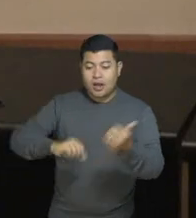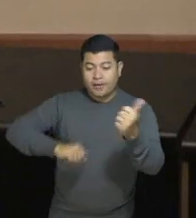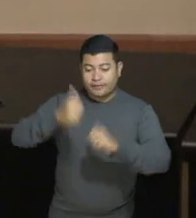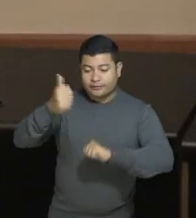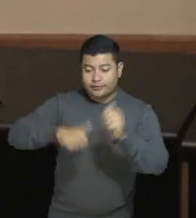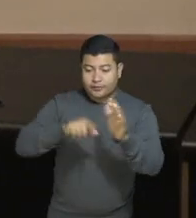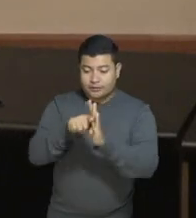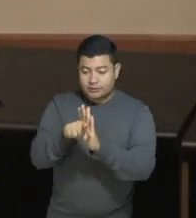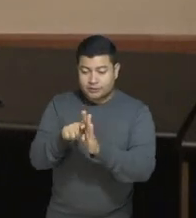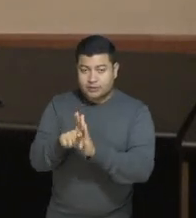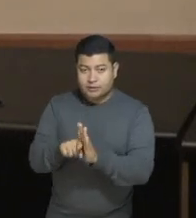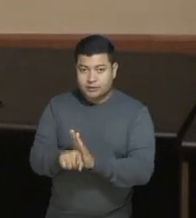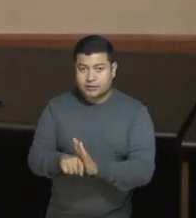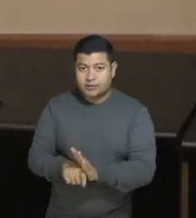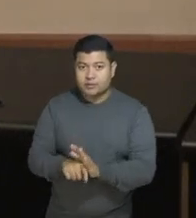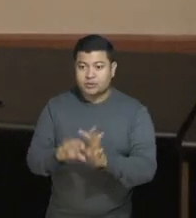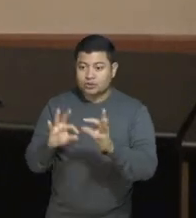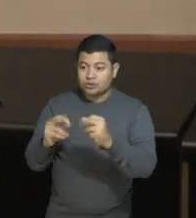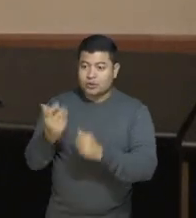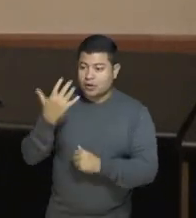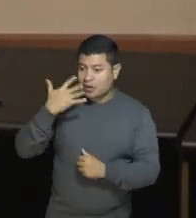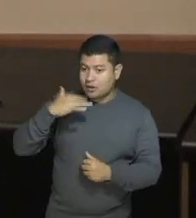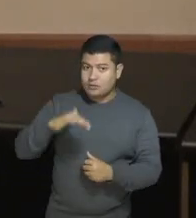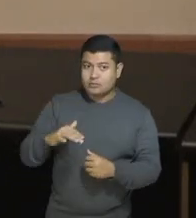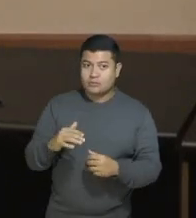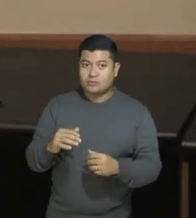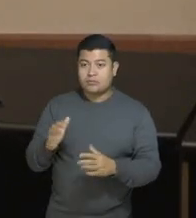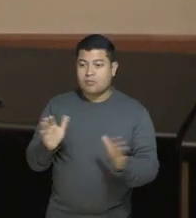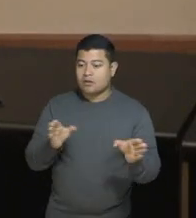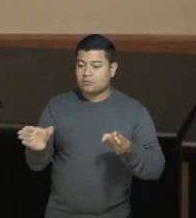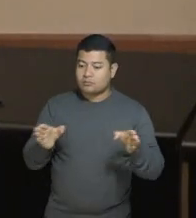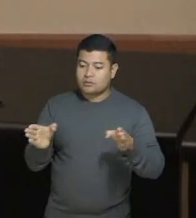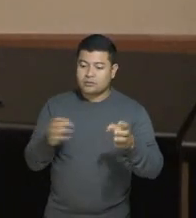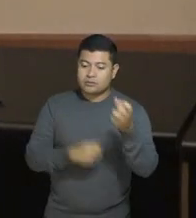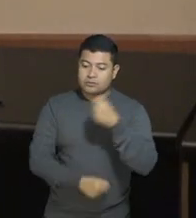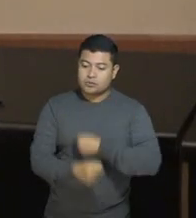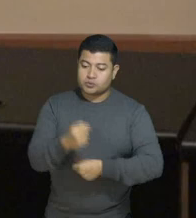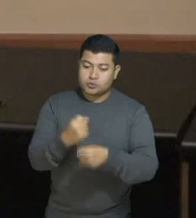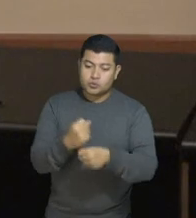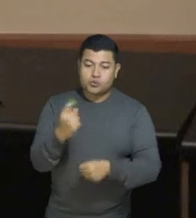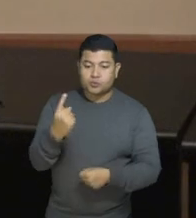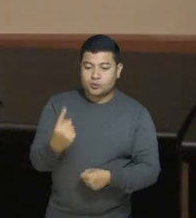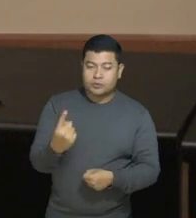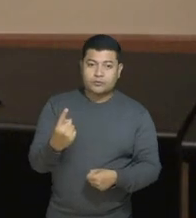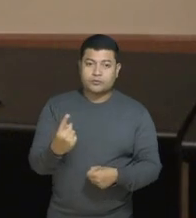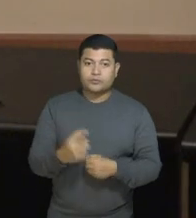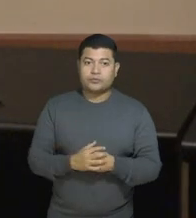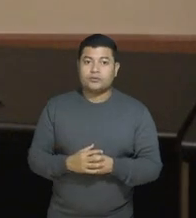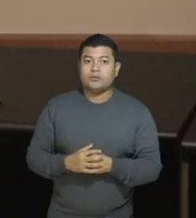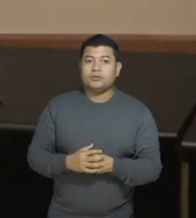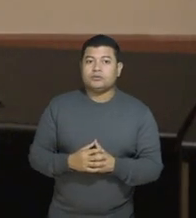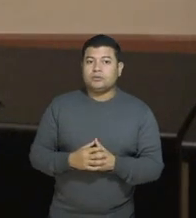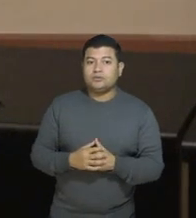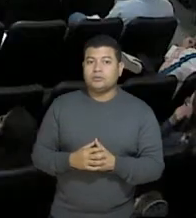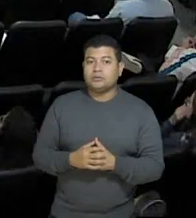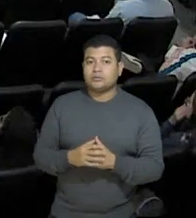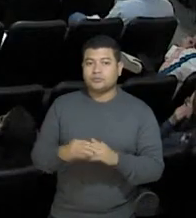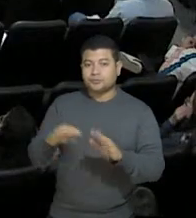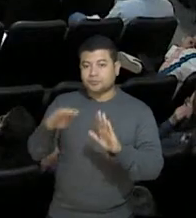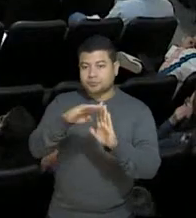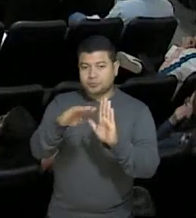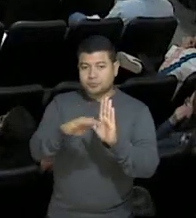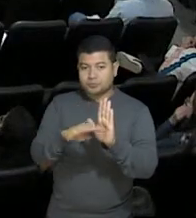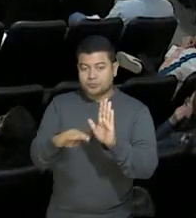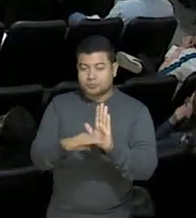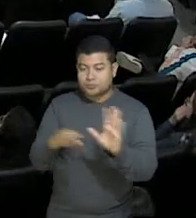foram feitas com todas essas crianças. Durante um ano, a gente aplicou, então, um programa de